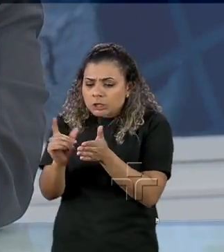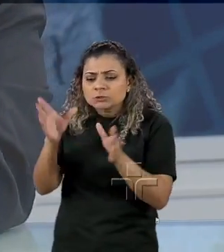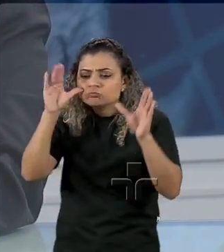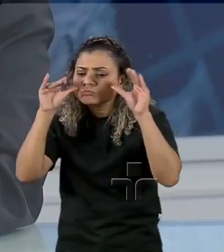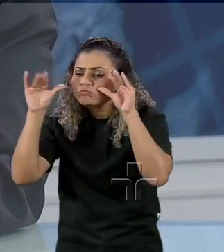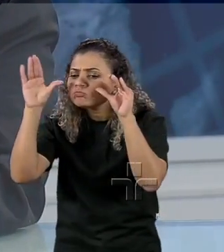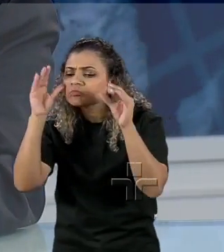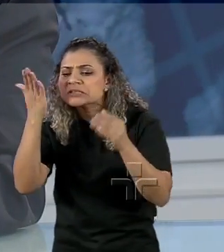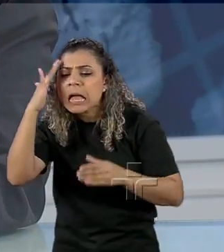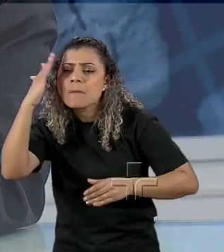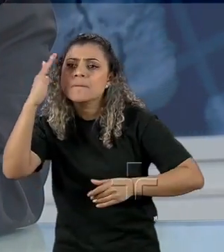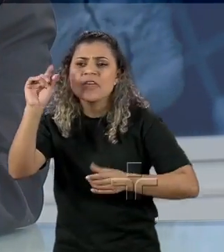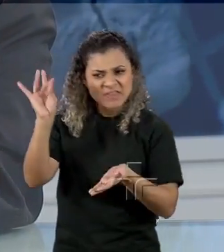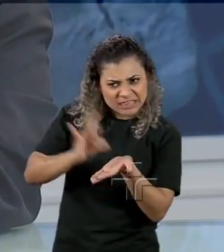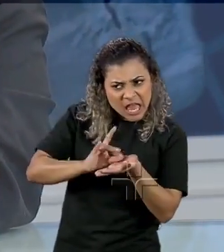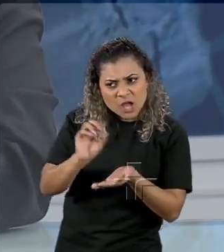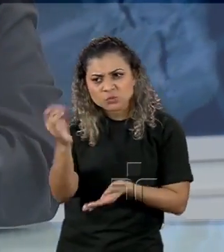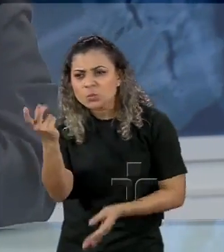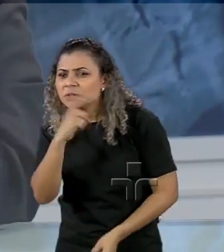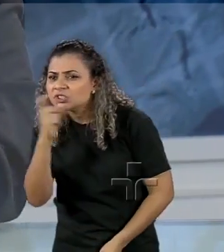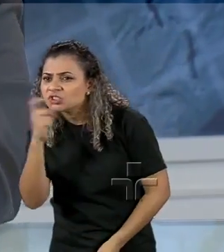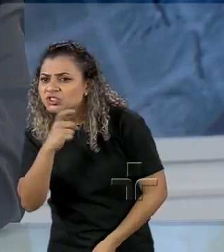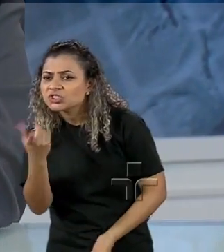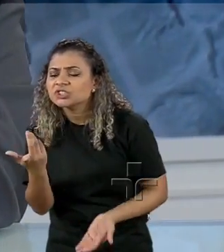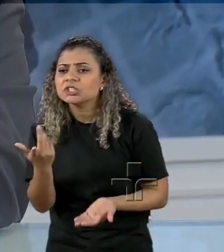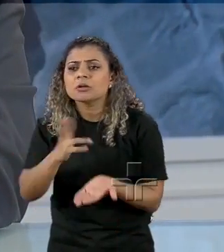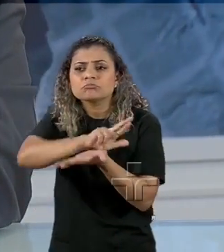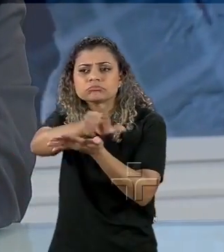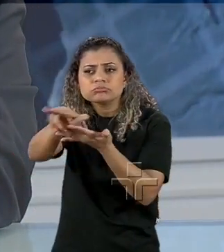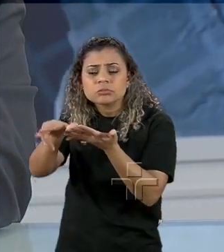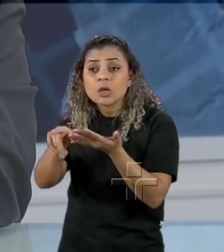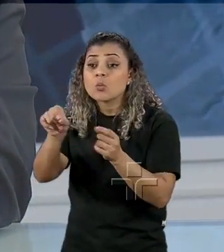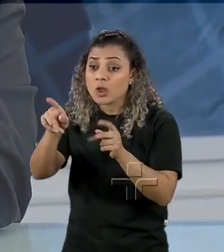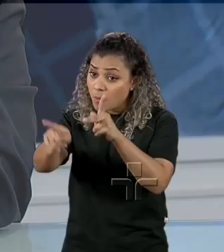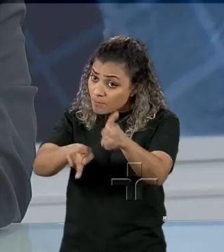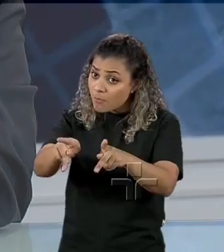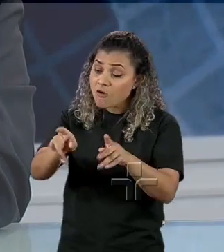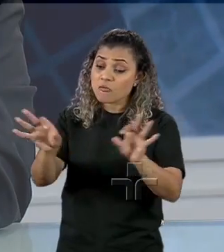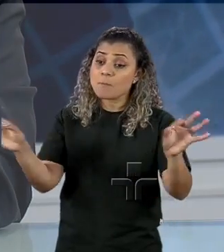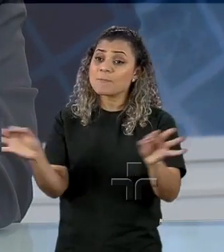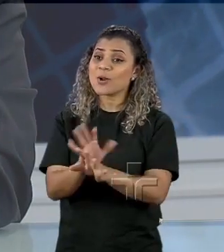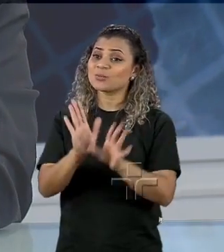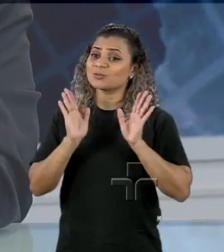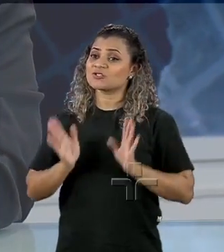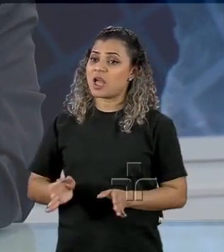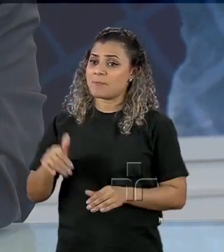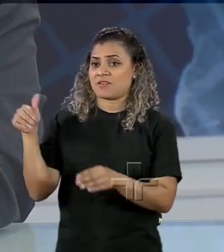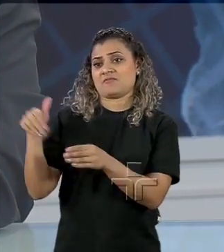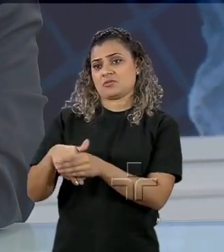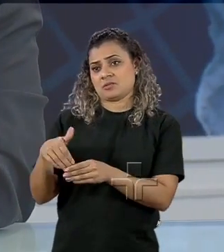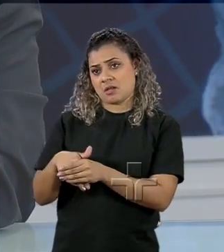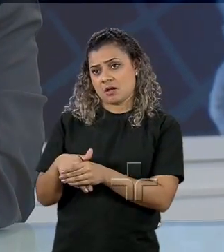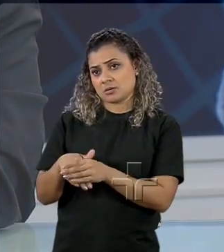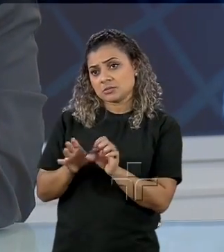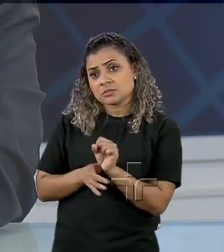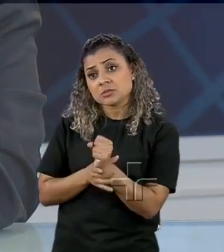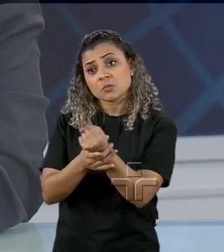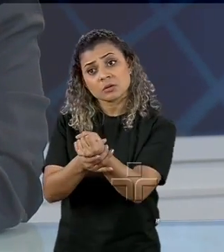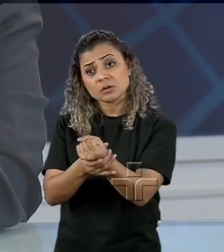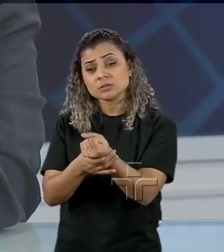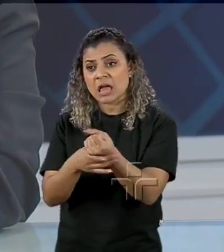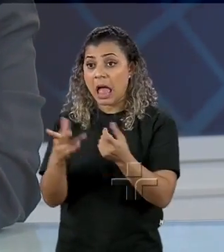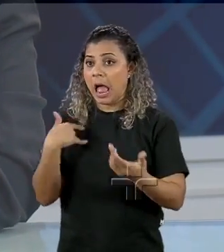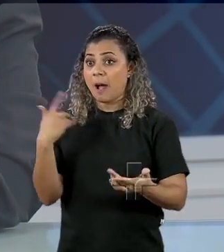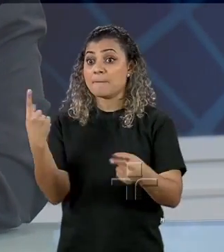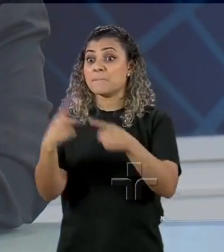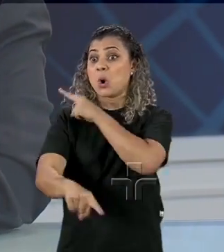para saber o que é verídico ou não. E, nesse sentido, preparar as pessoas para lidar com isso, em vez de simplesmente dizer, olha, não tem, está